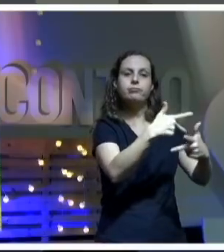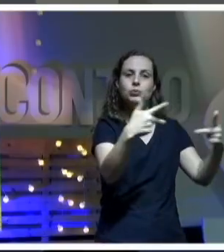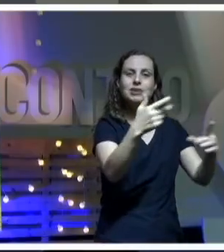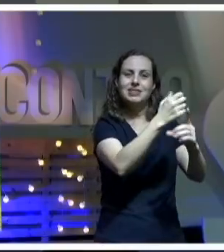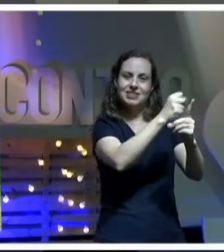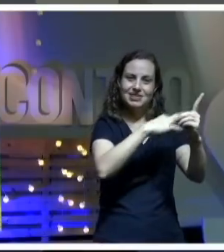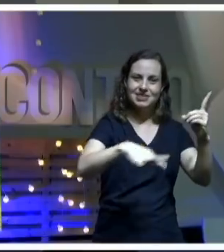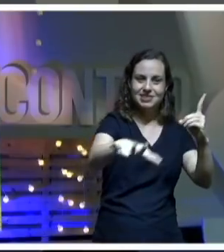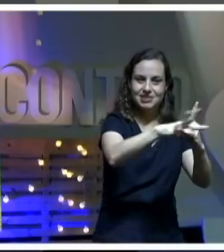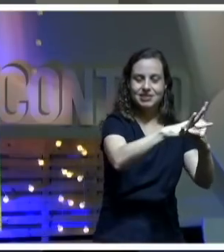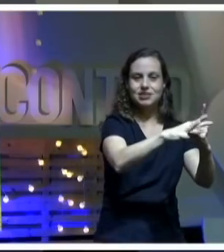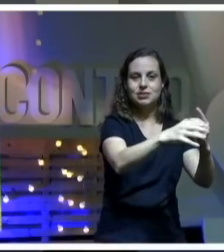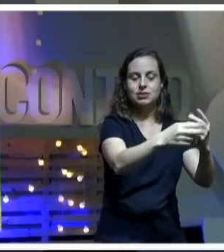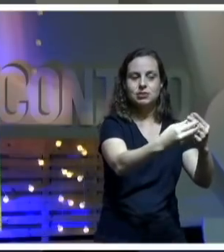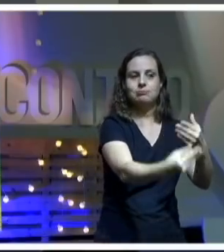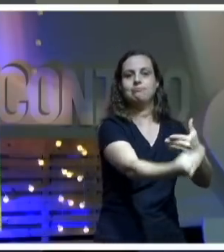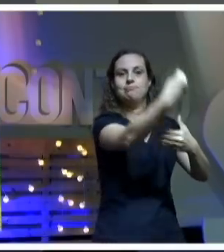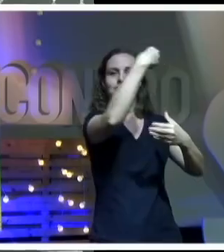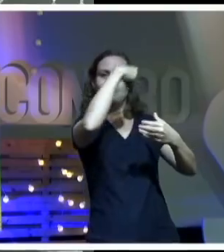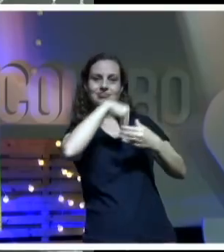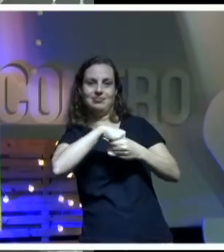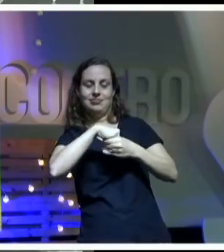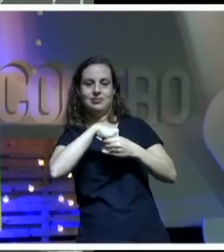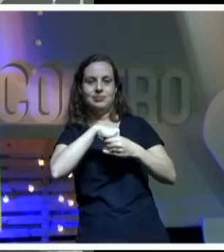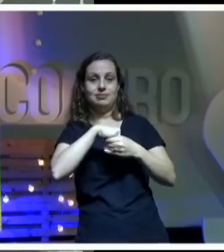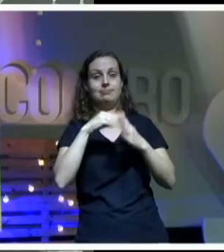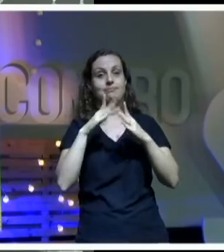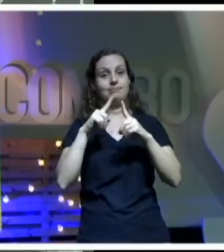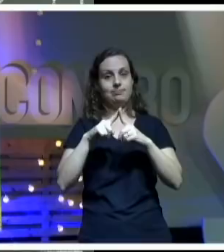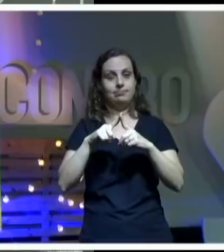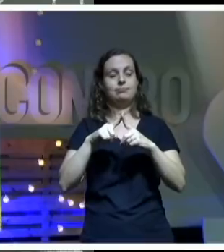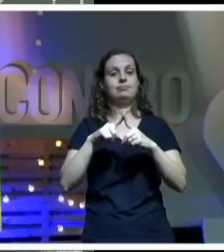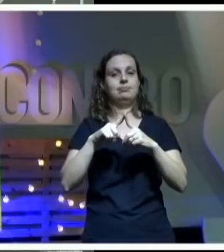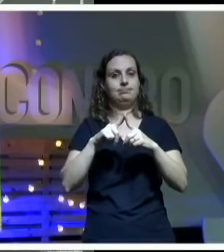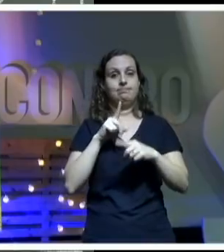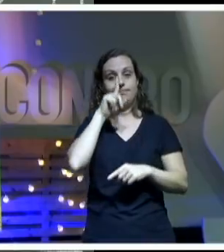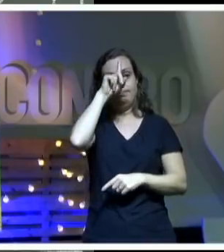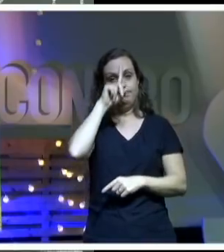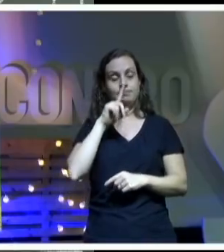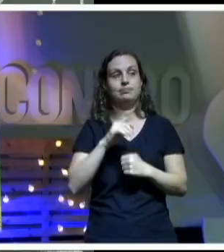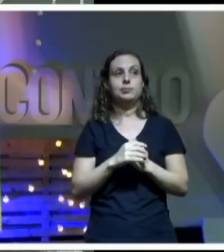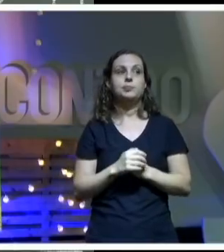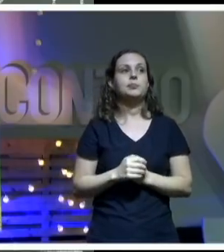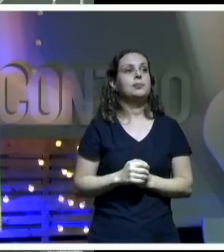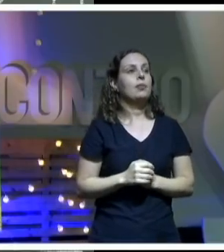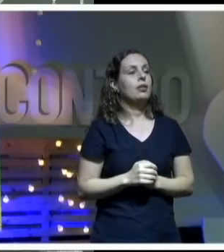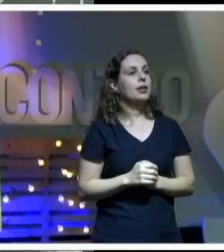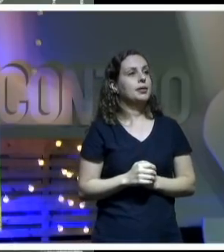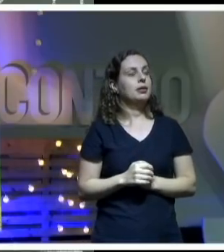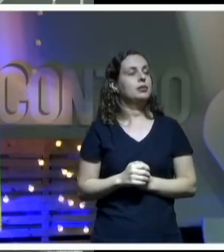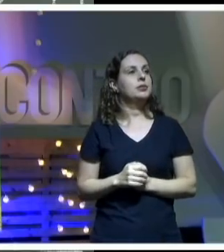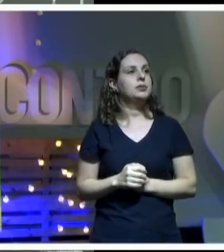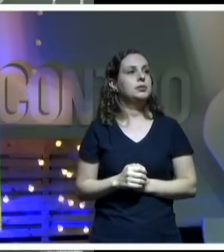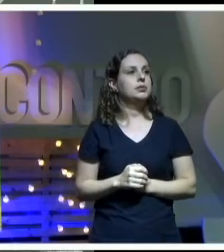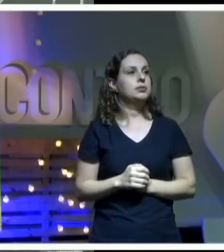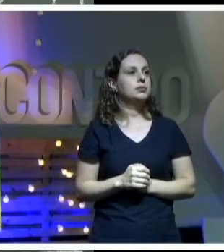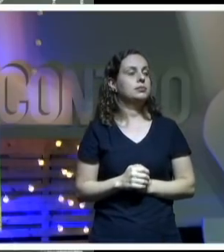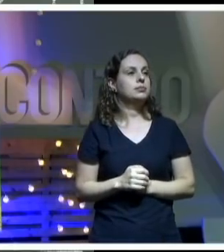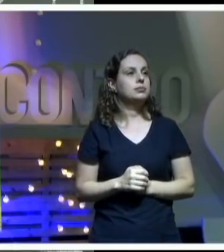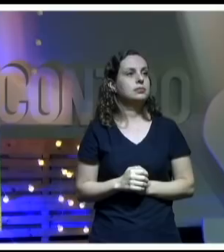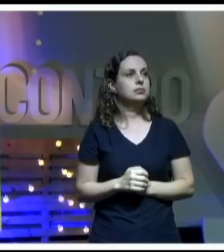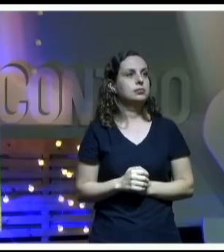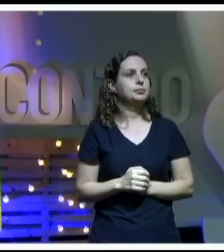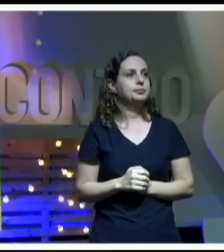mostraram em géneros ou de alguns dados para vocês terem dimensão do que estou falando